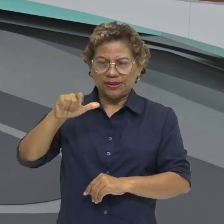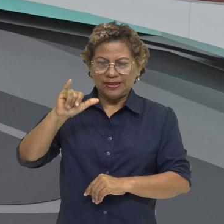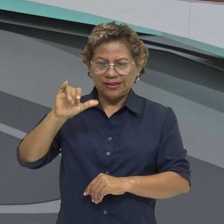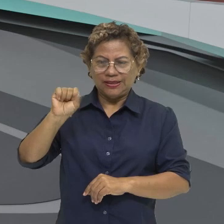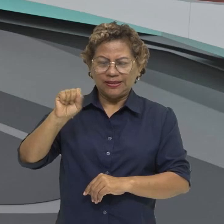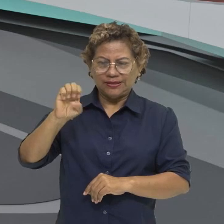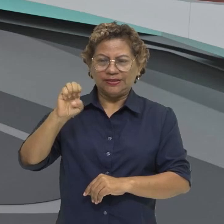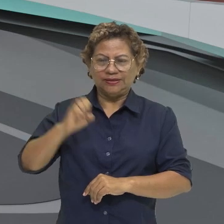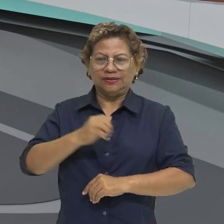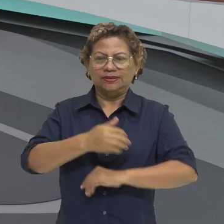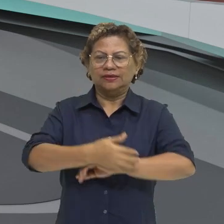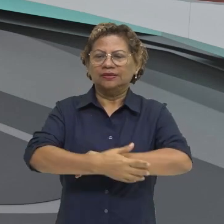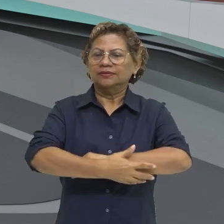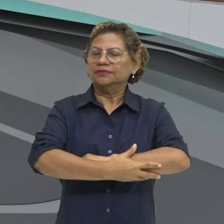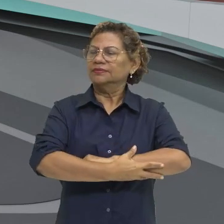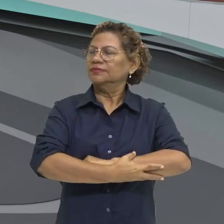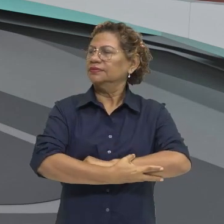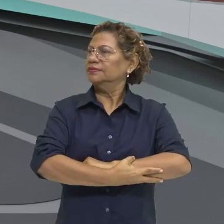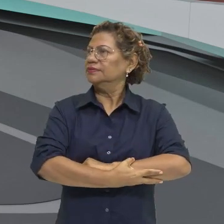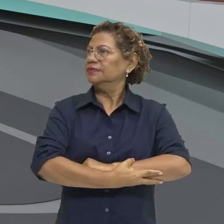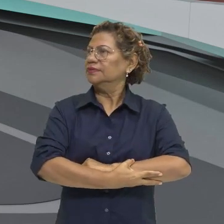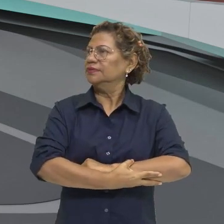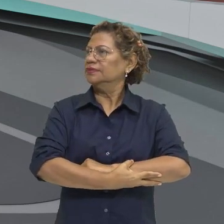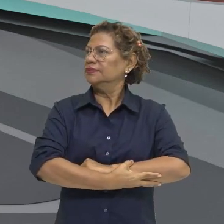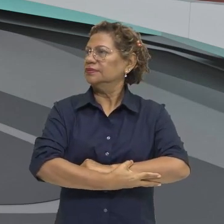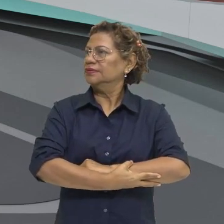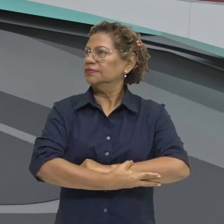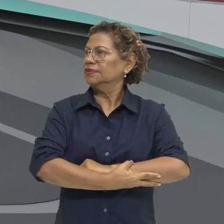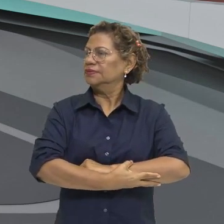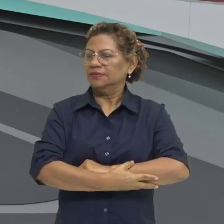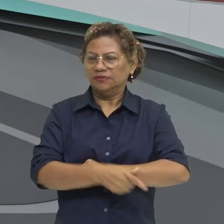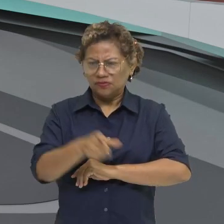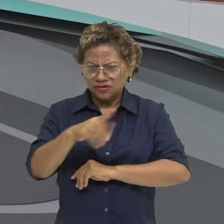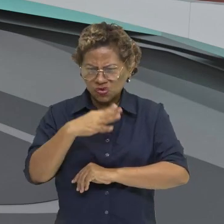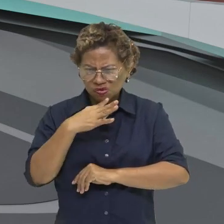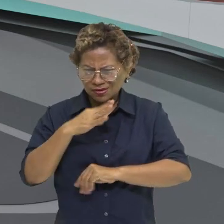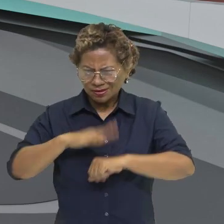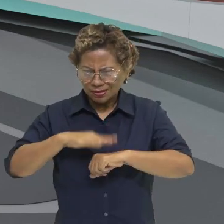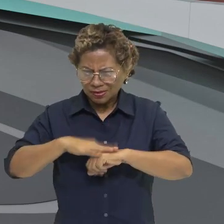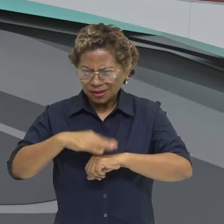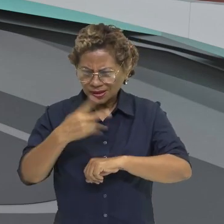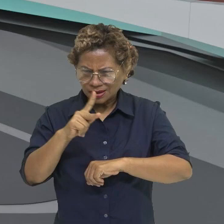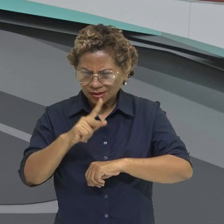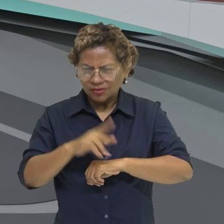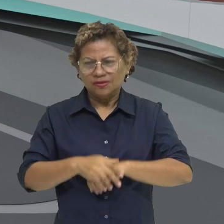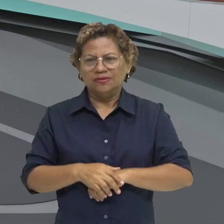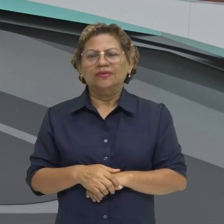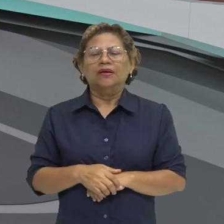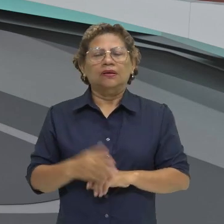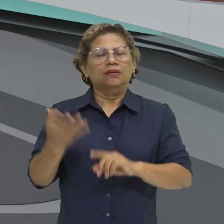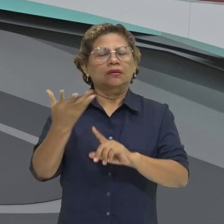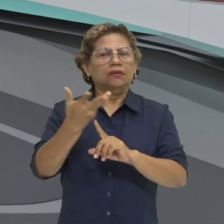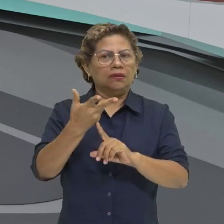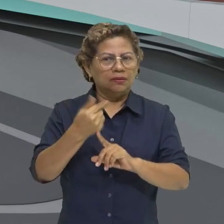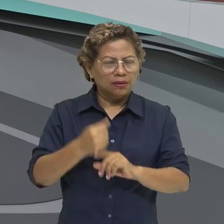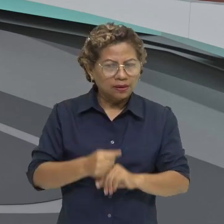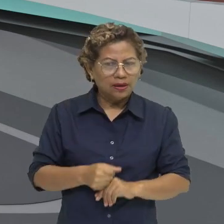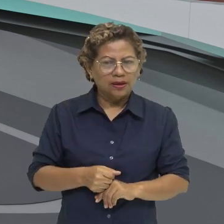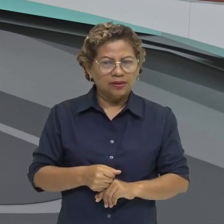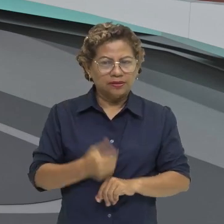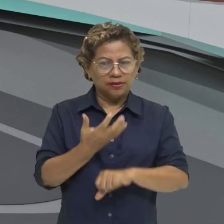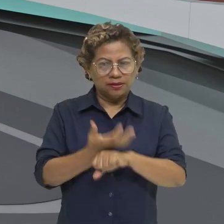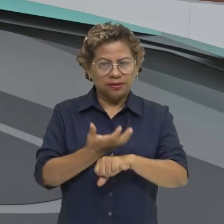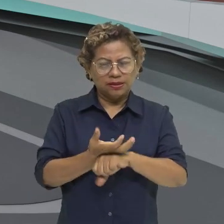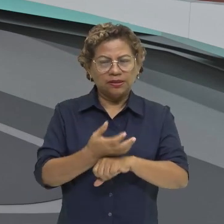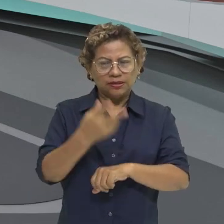você a conhecer melhor essa pintura, tá? Lá em arte, na disciplina de arte, você vai estudar